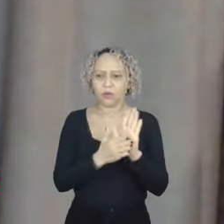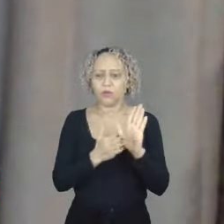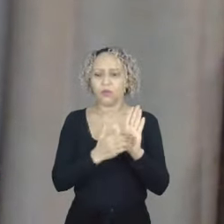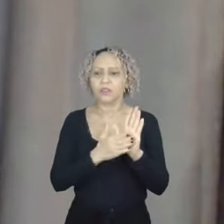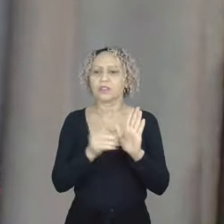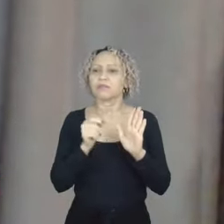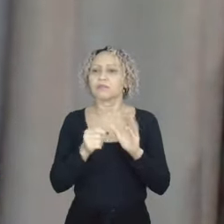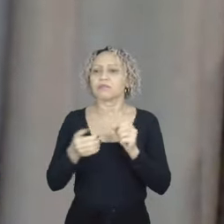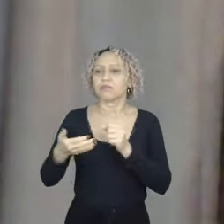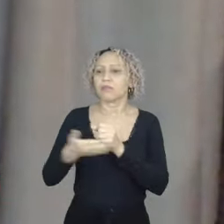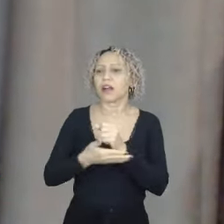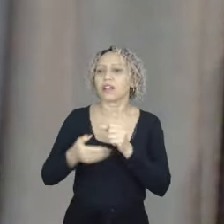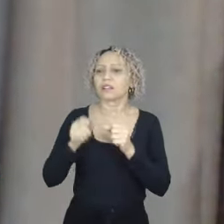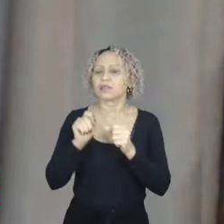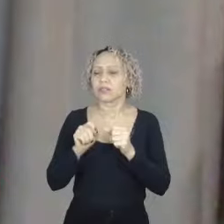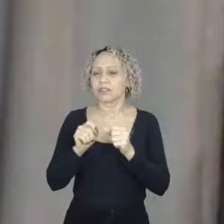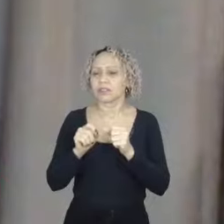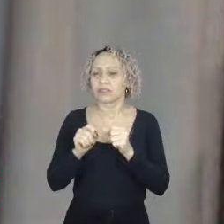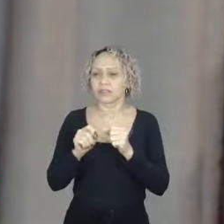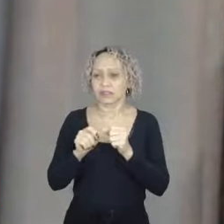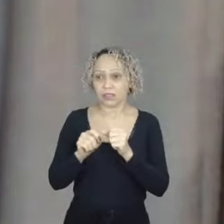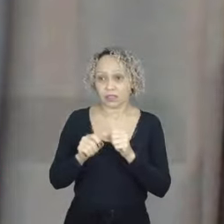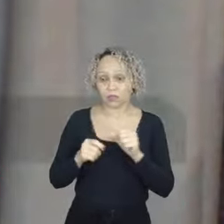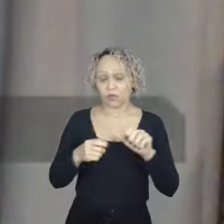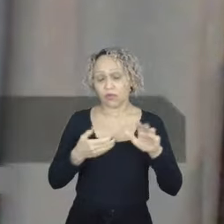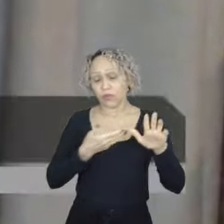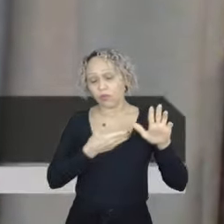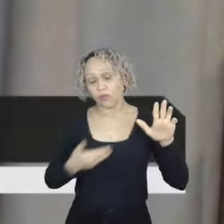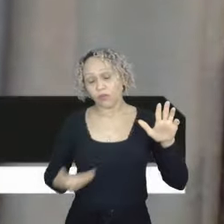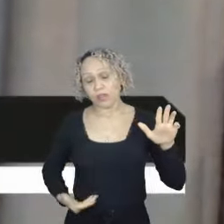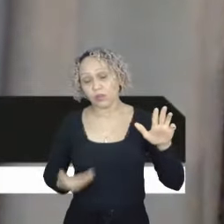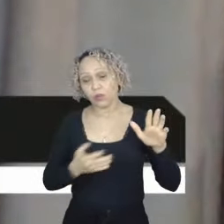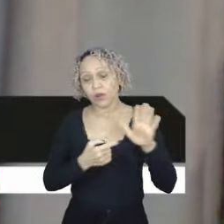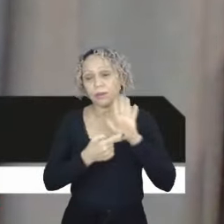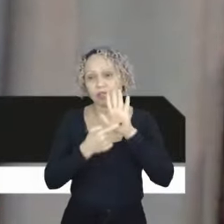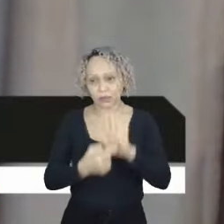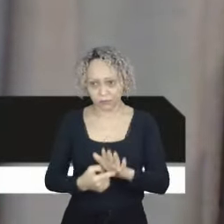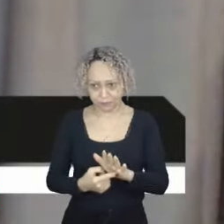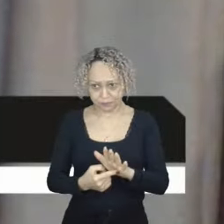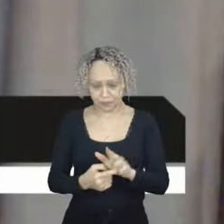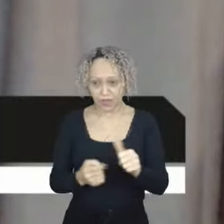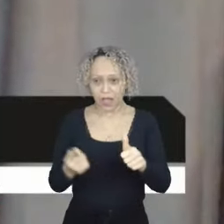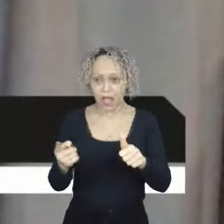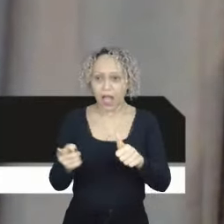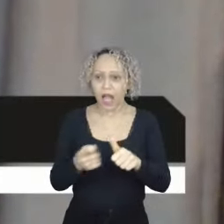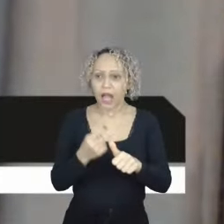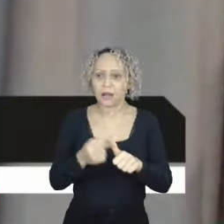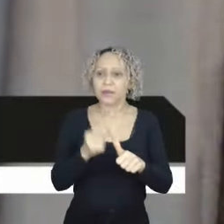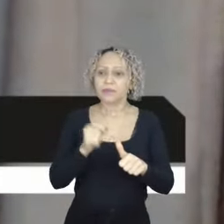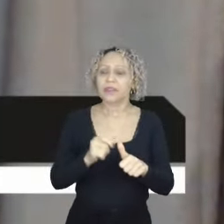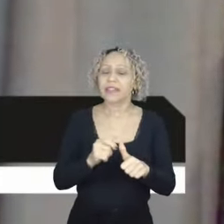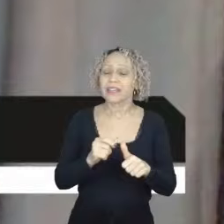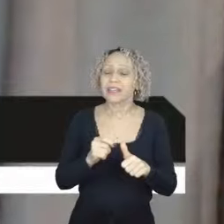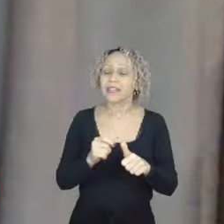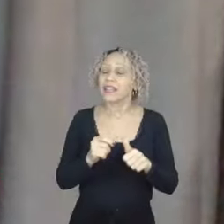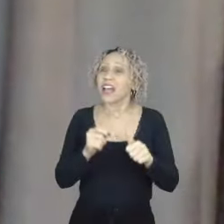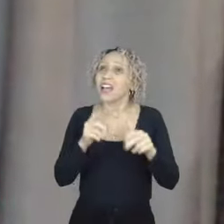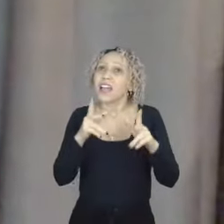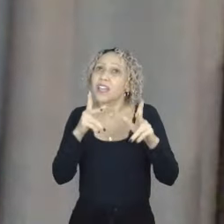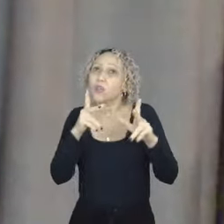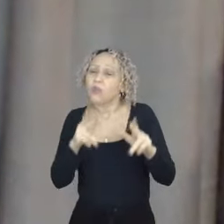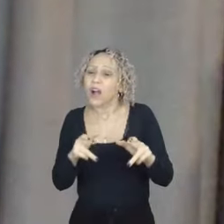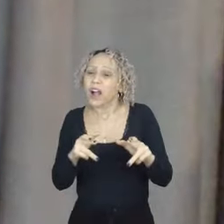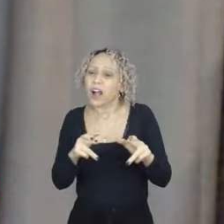compõem o que o governo apresentou. A primeira é uma espécie de grande ProUni da educação